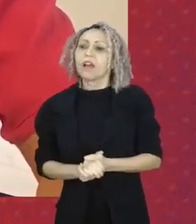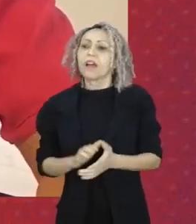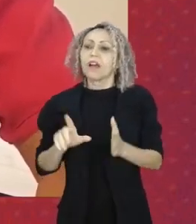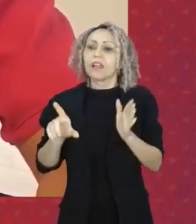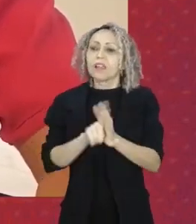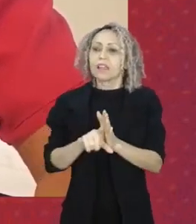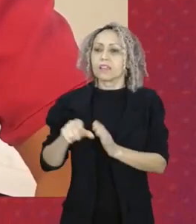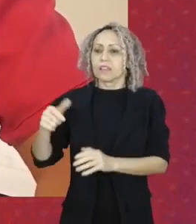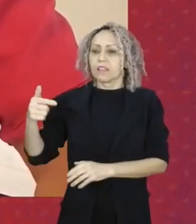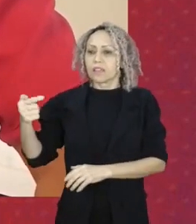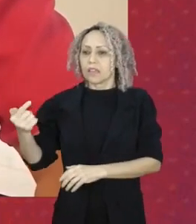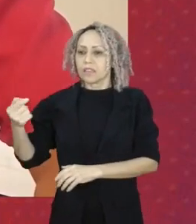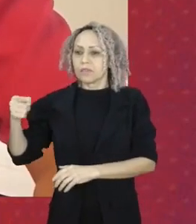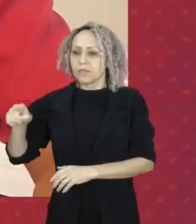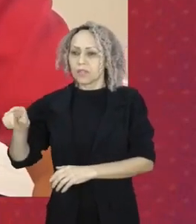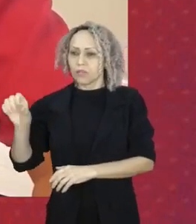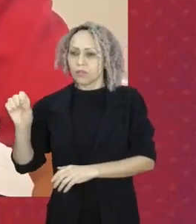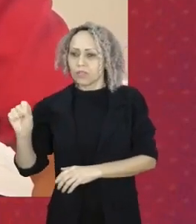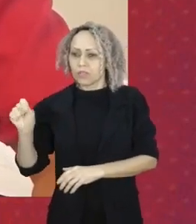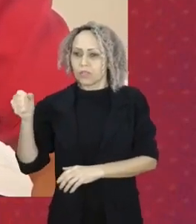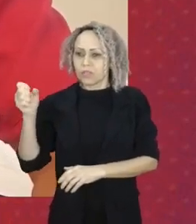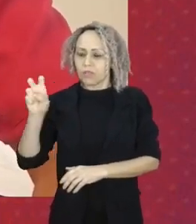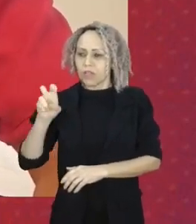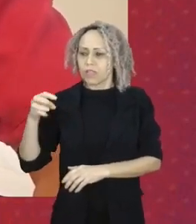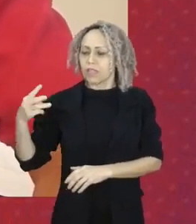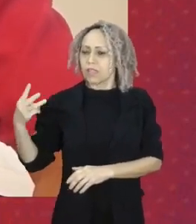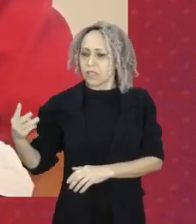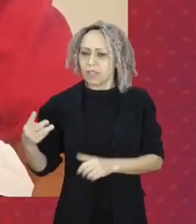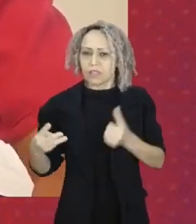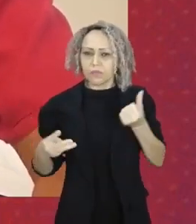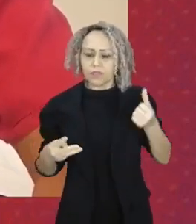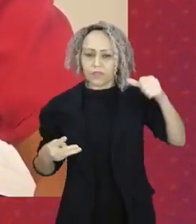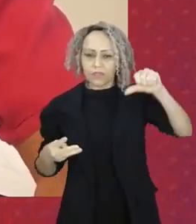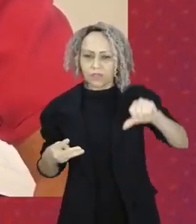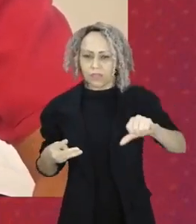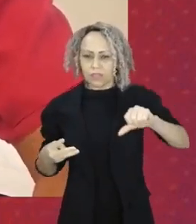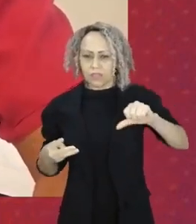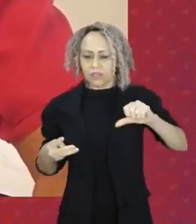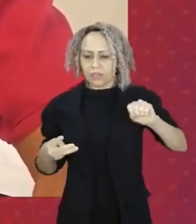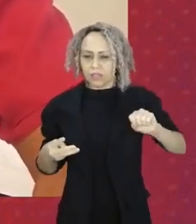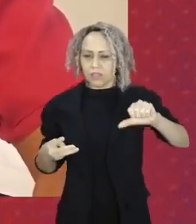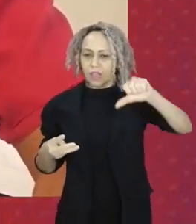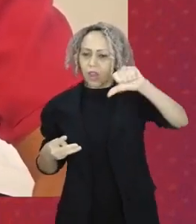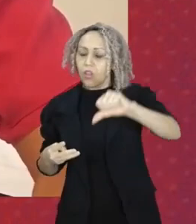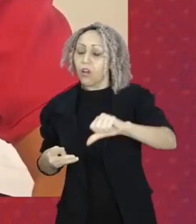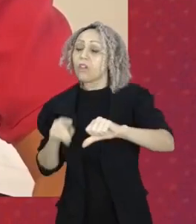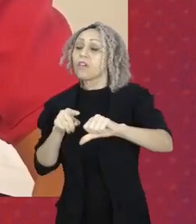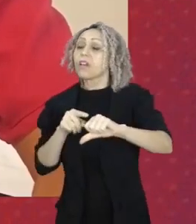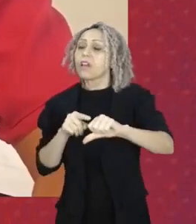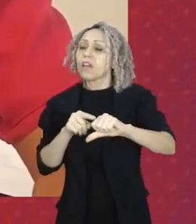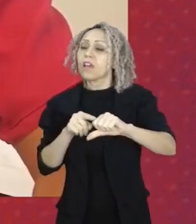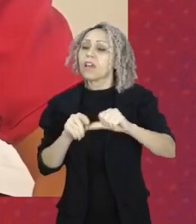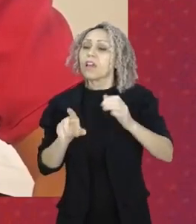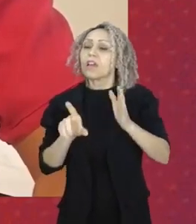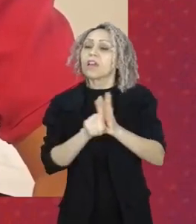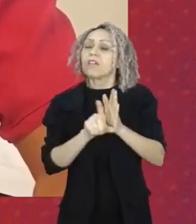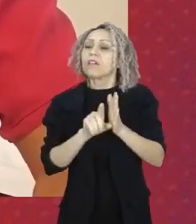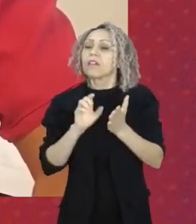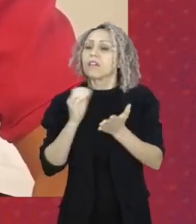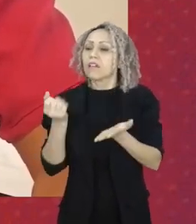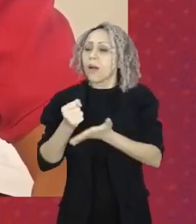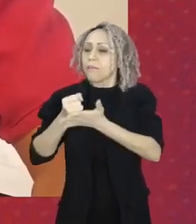7.853 de 1989 dispõe sobre o apoio às pessoas com